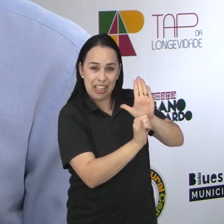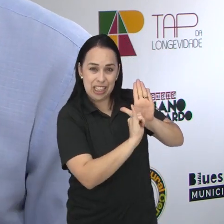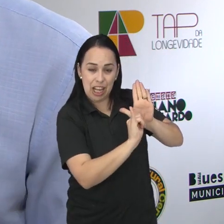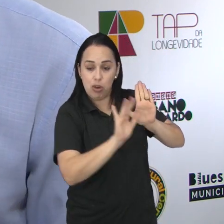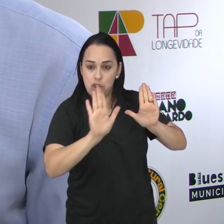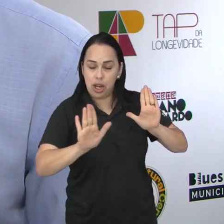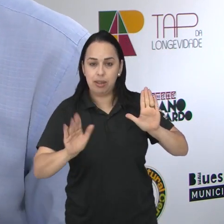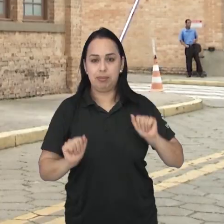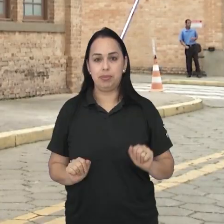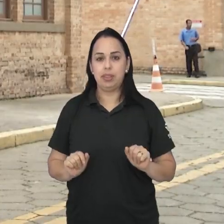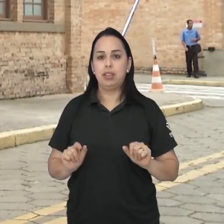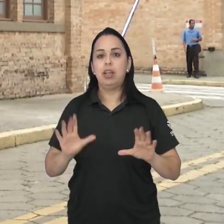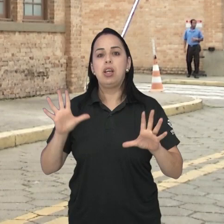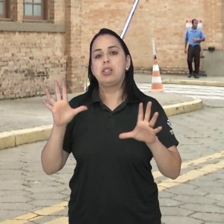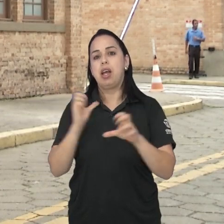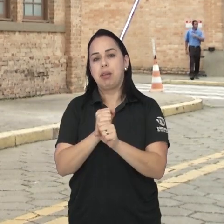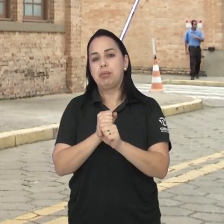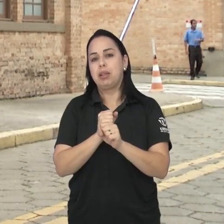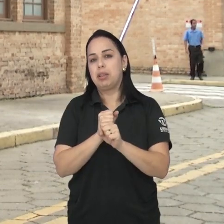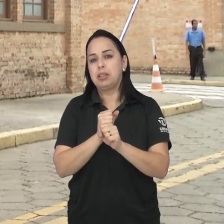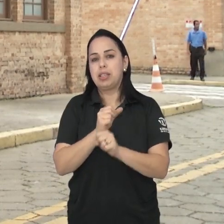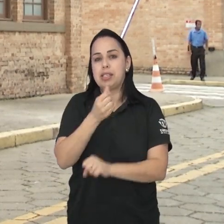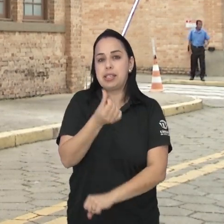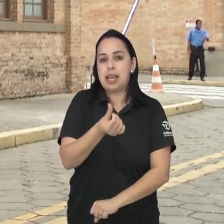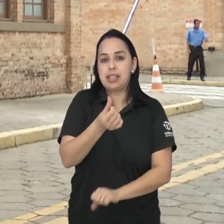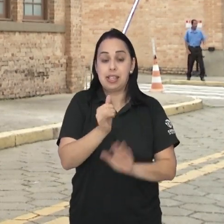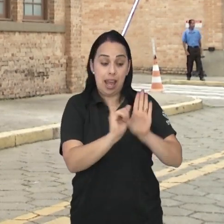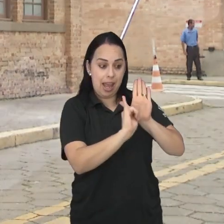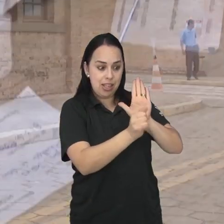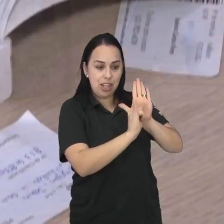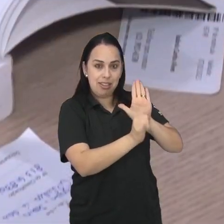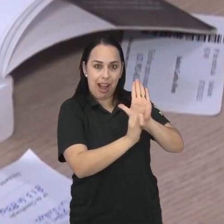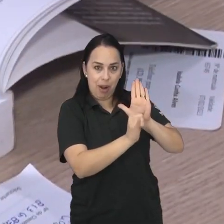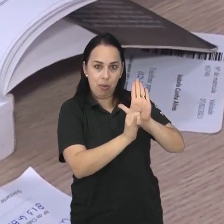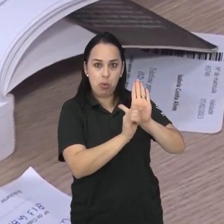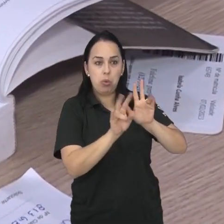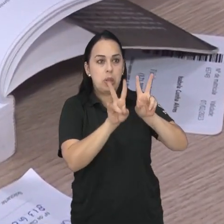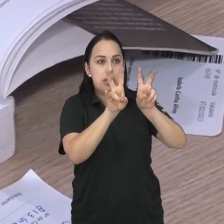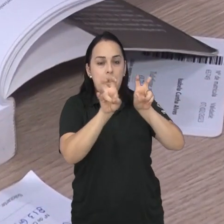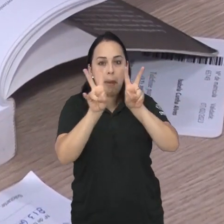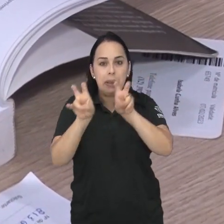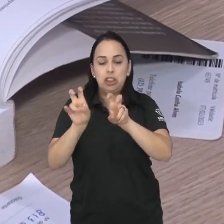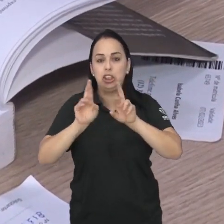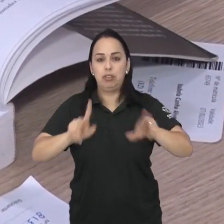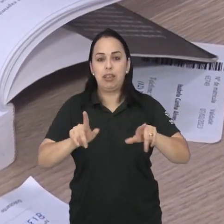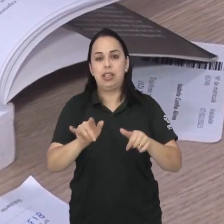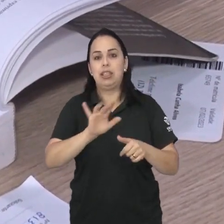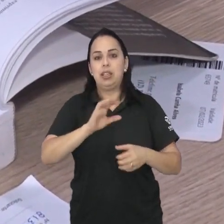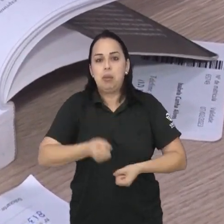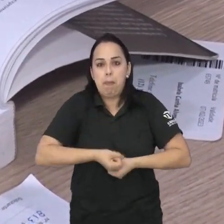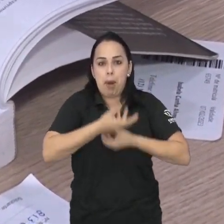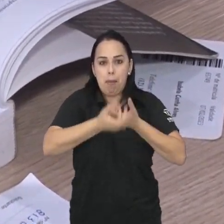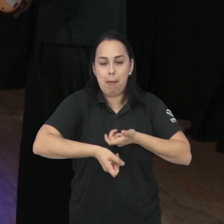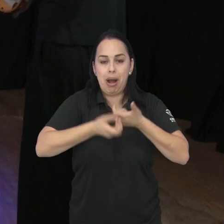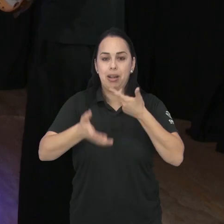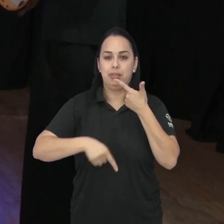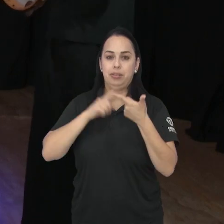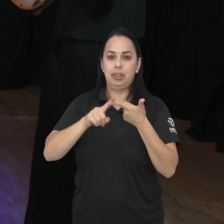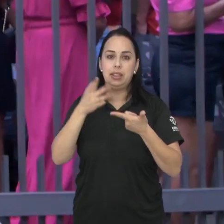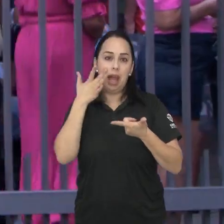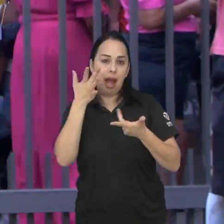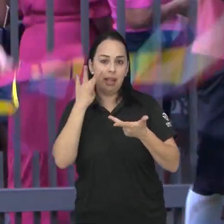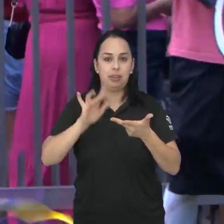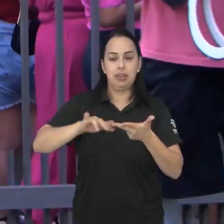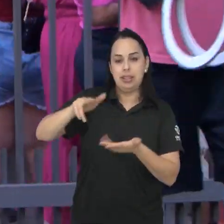essas contribuições. Ao todo, foram criados 6 editais sobre diversos temas, como obras literárias,